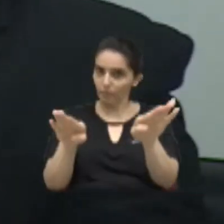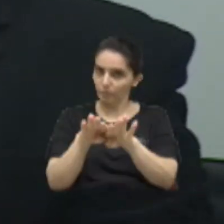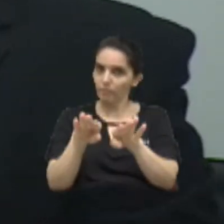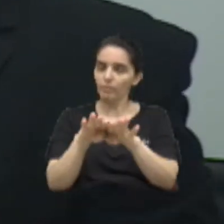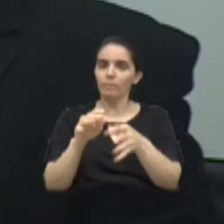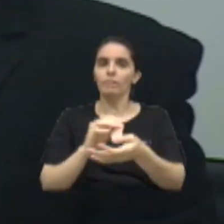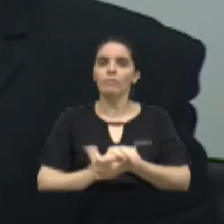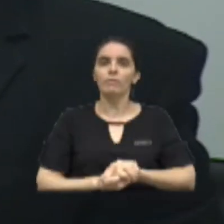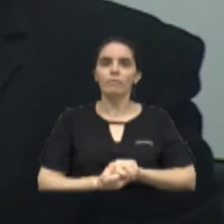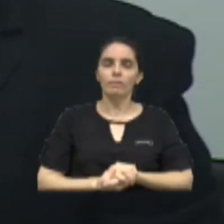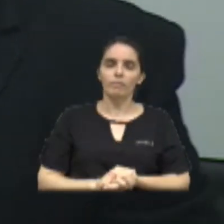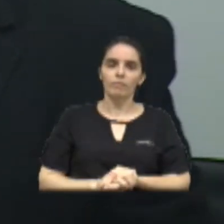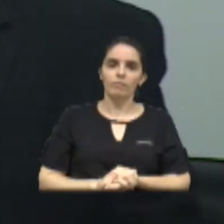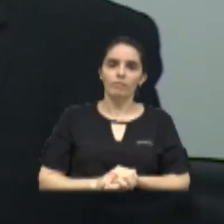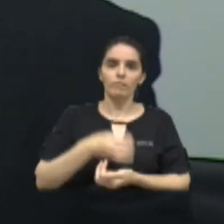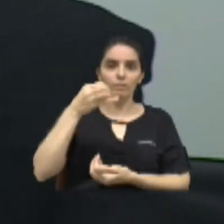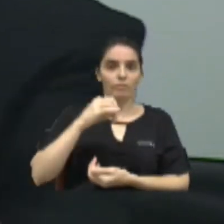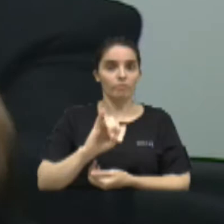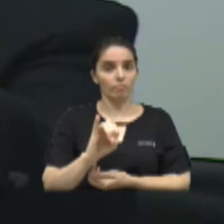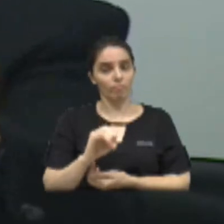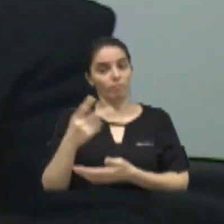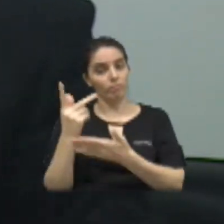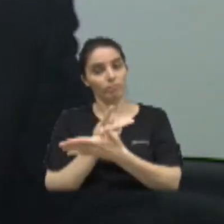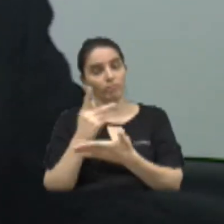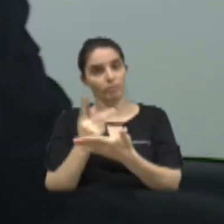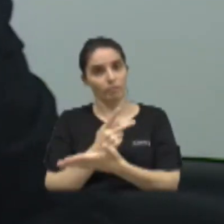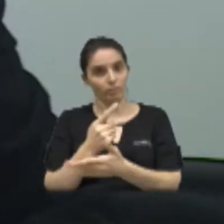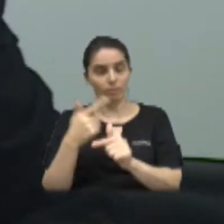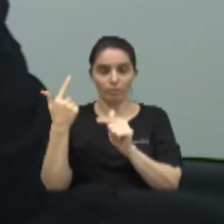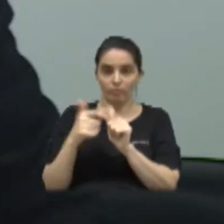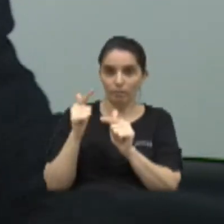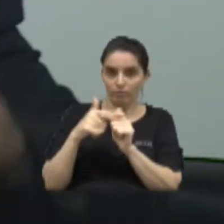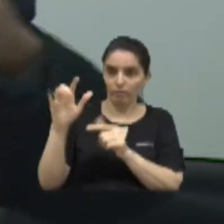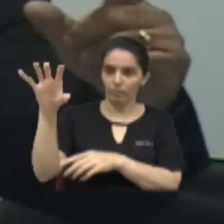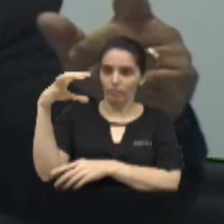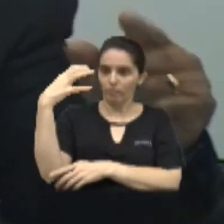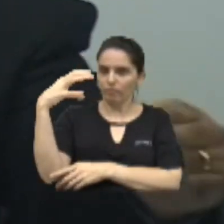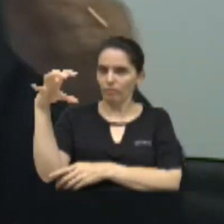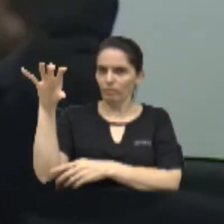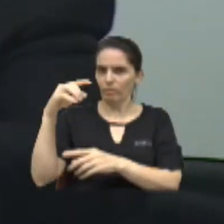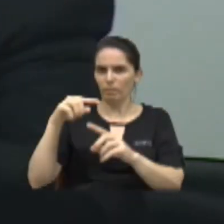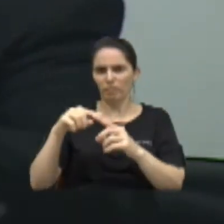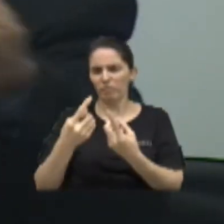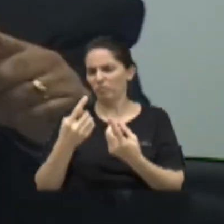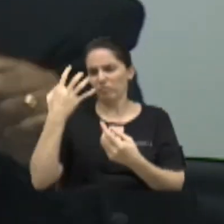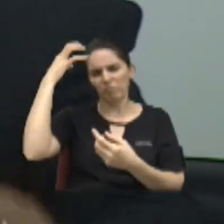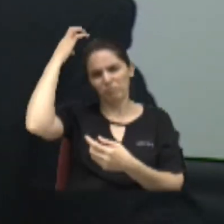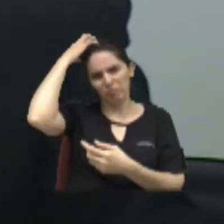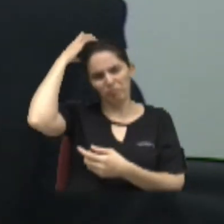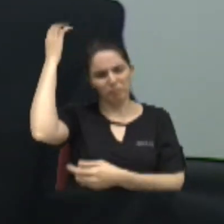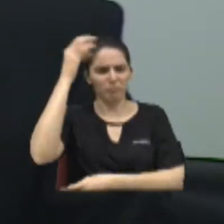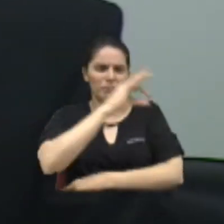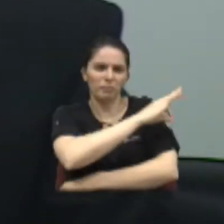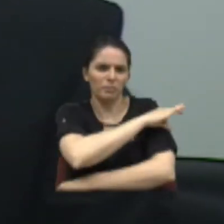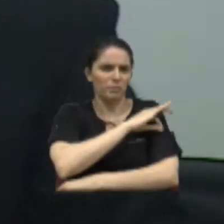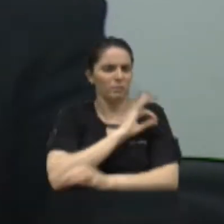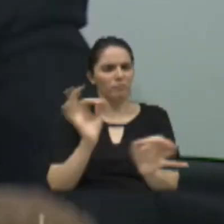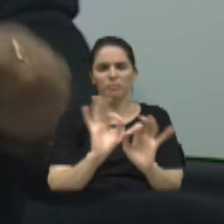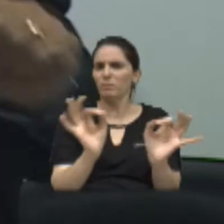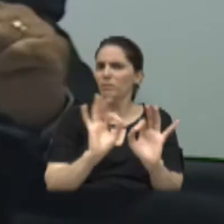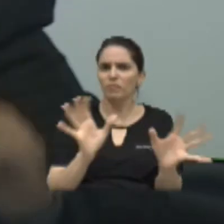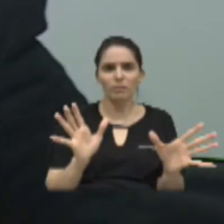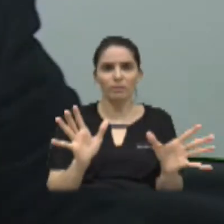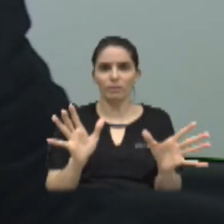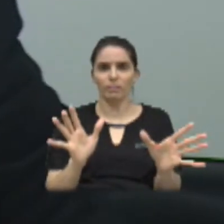que provavelmente deve ter, e não estamos aqui dizendo que foi por culpa de A ou de Y, aquilo outro, que